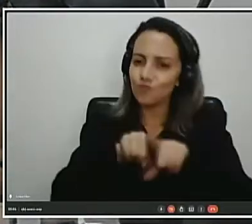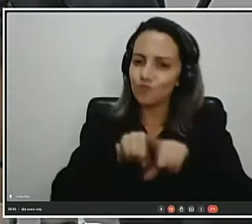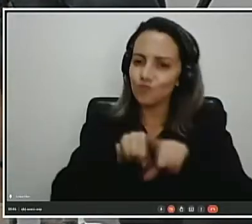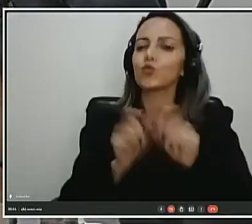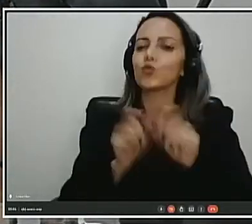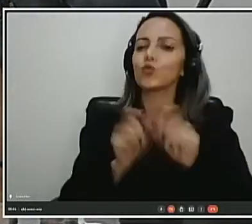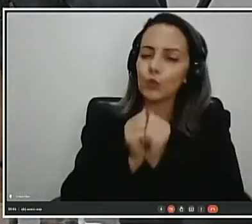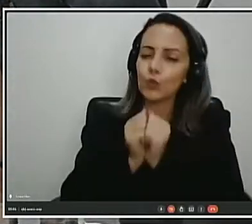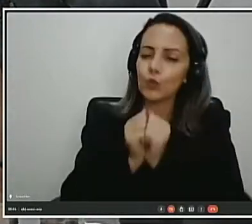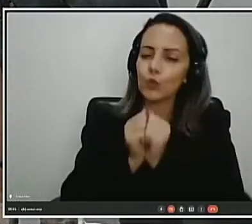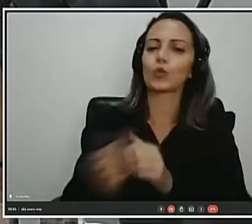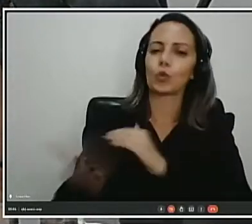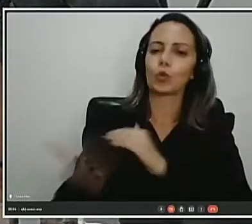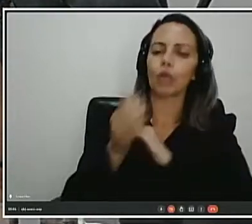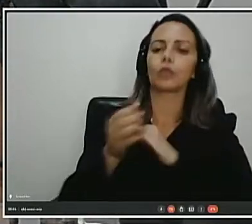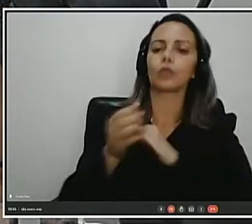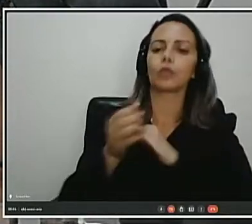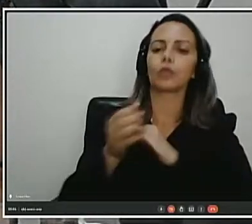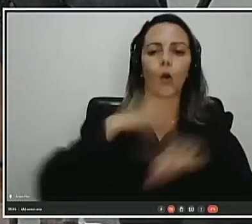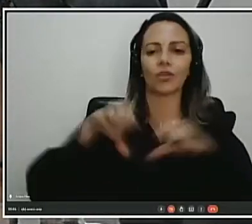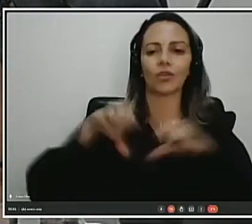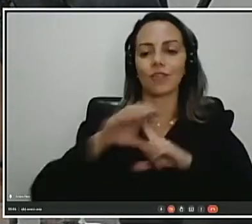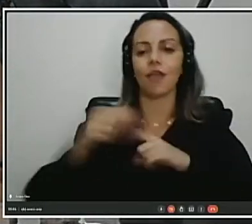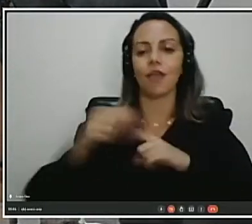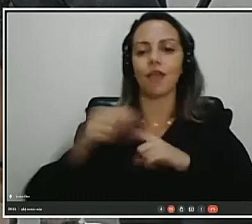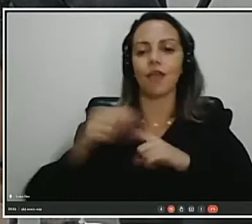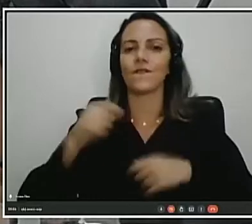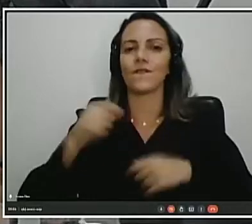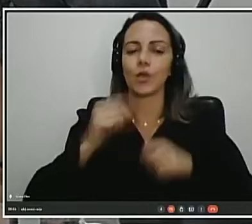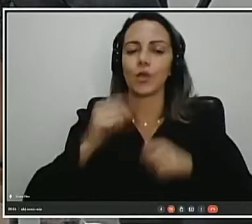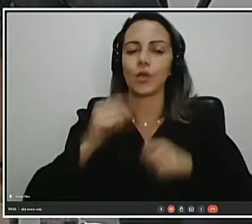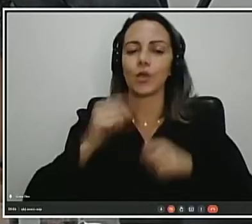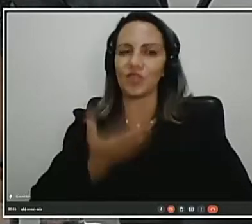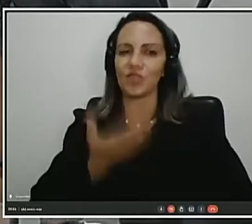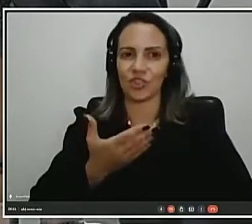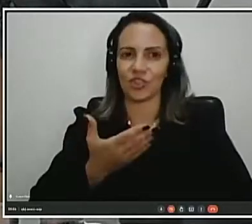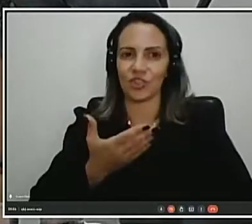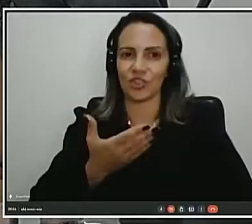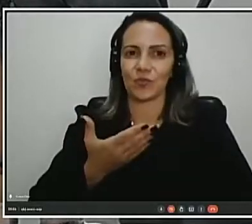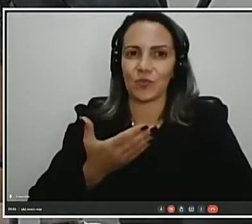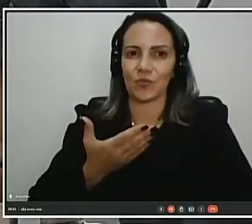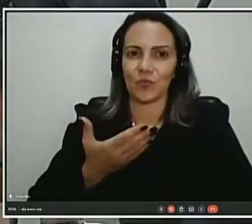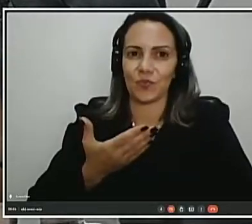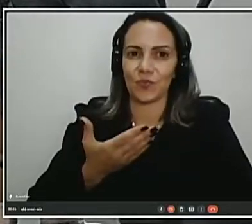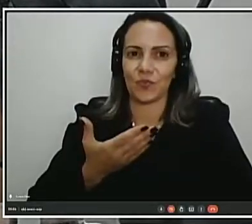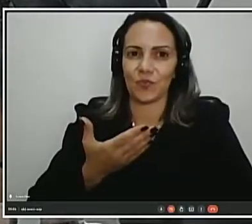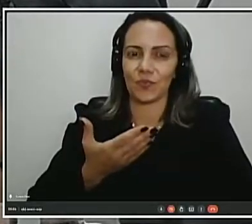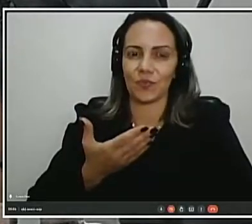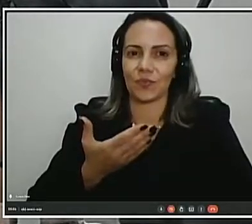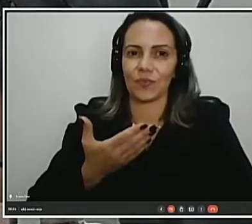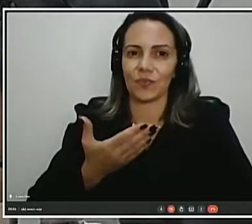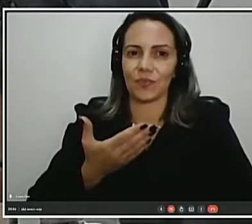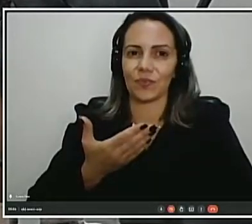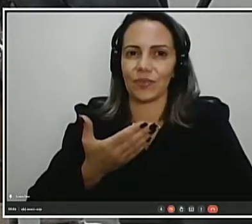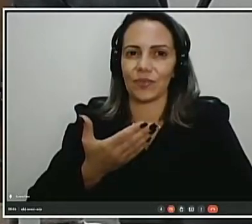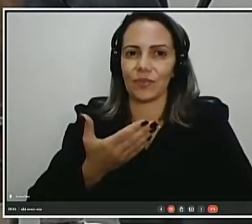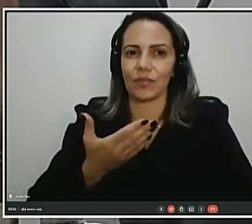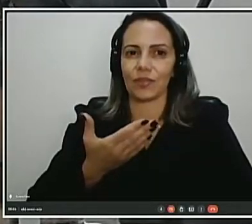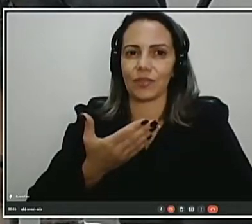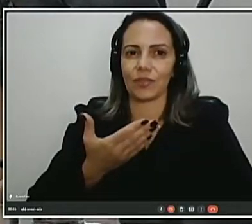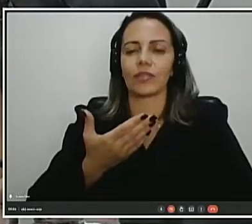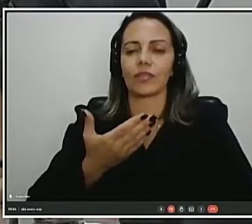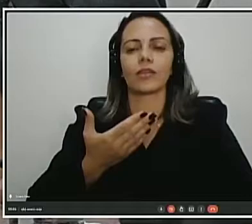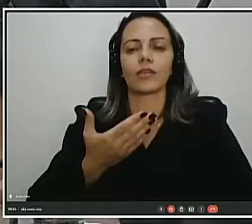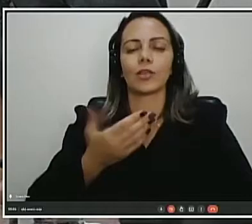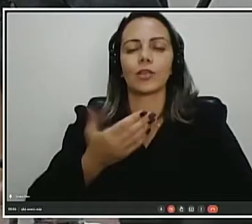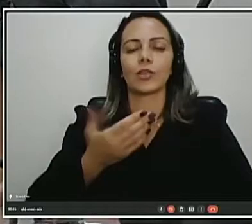Eu, agora há pouco, fiz um requerimento falando de uma questão muito importante para